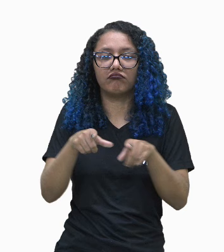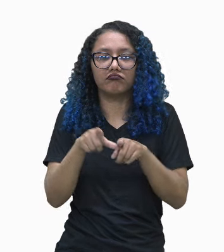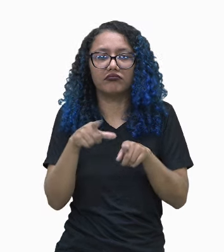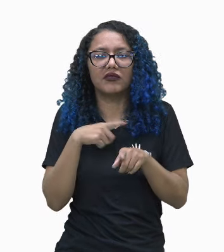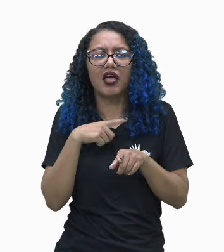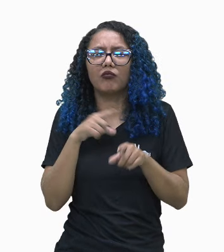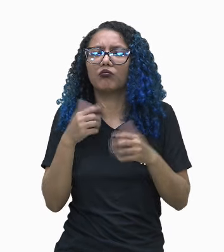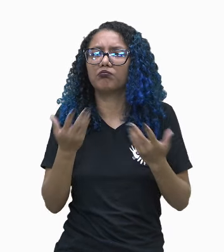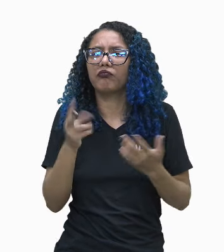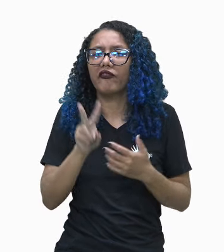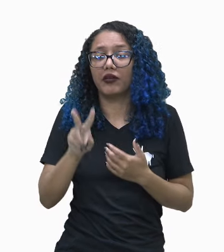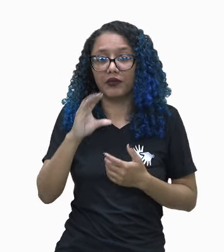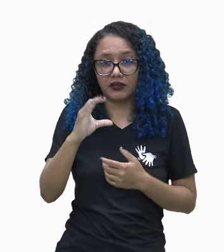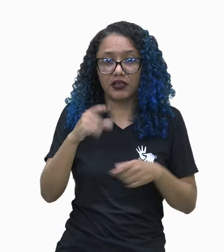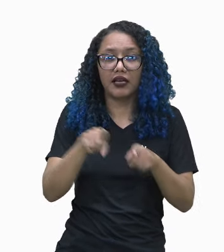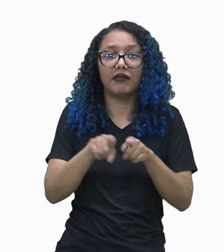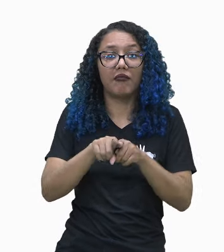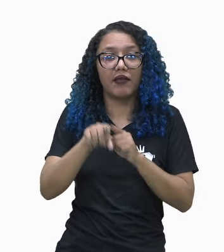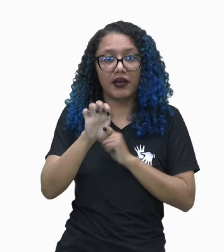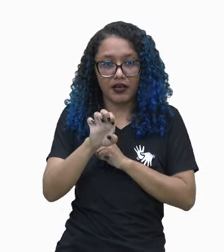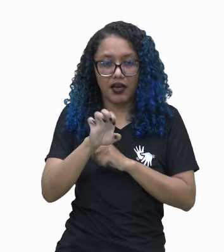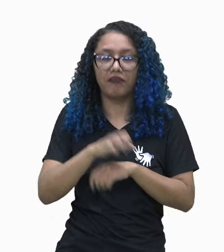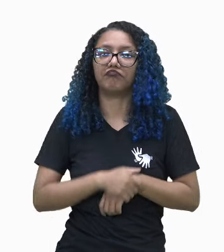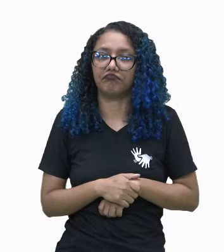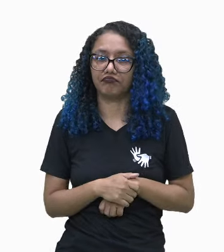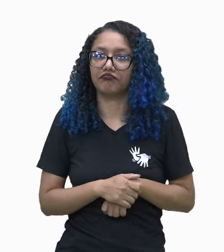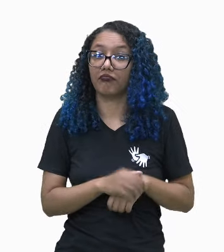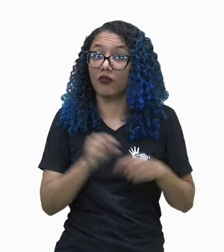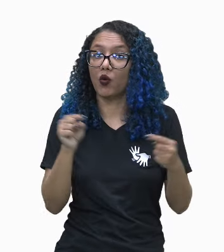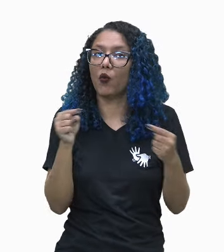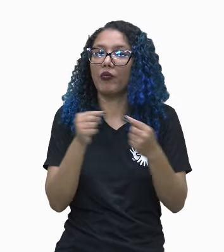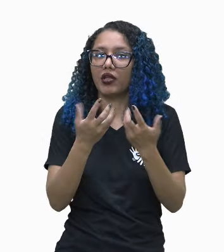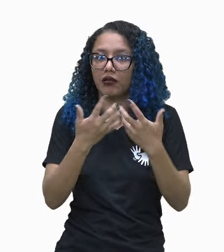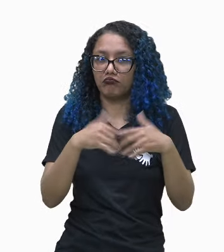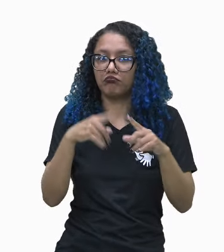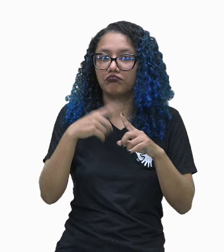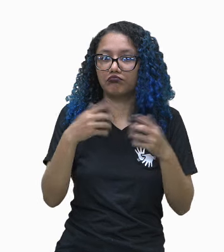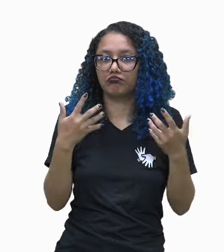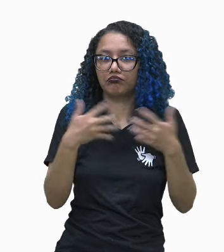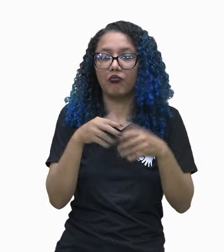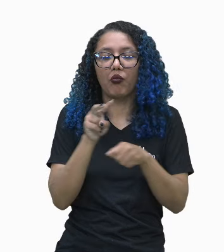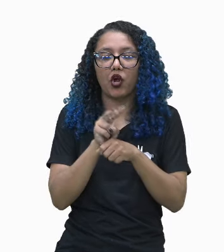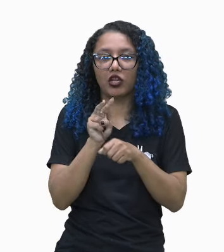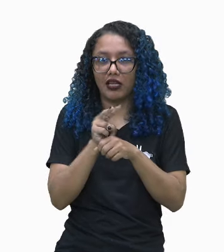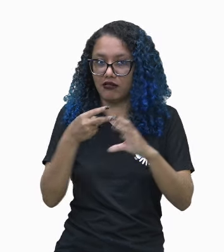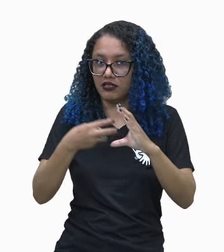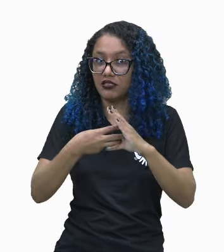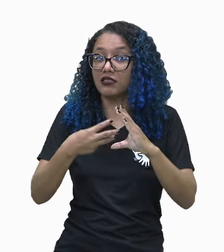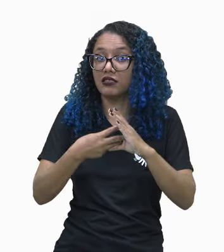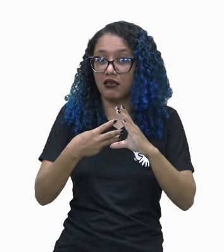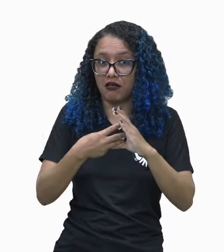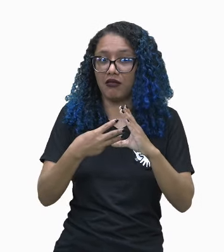que atuam como antioxidantes, protegendo as células, né, destes